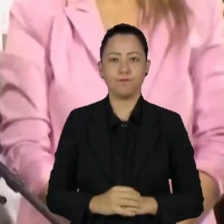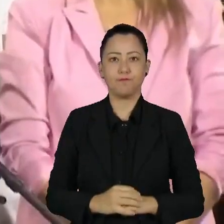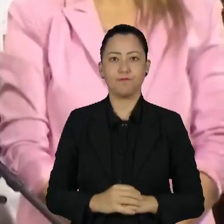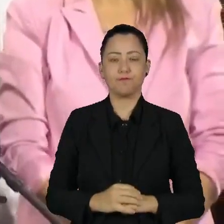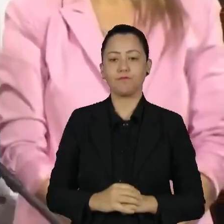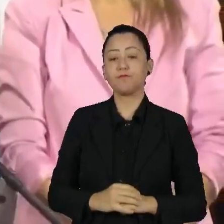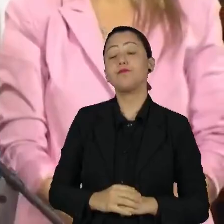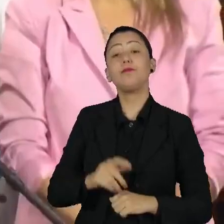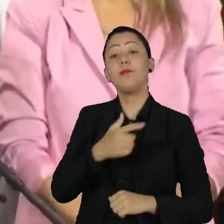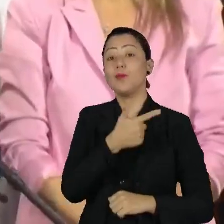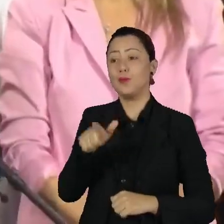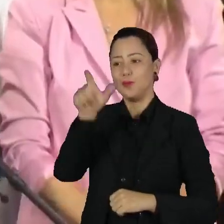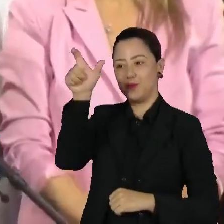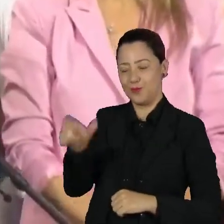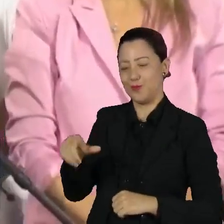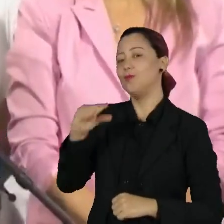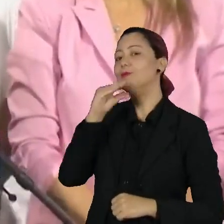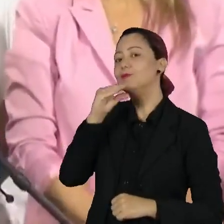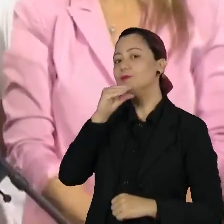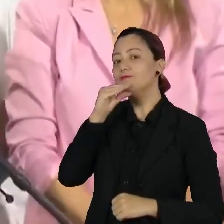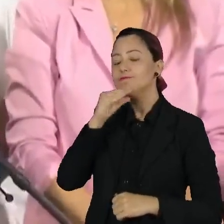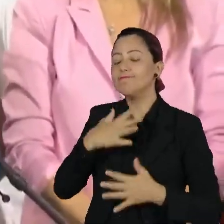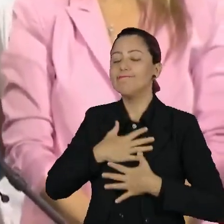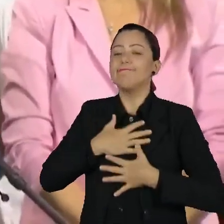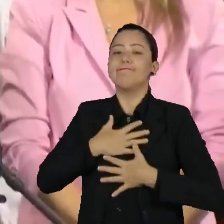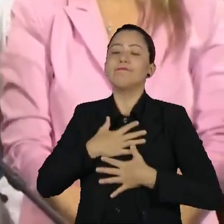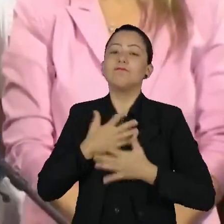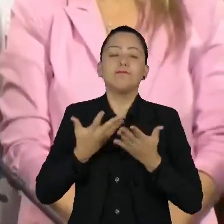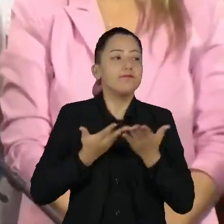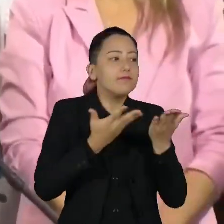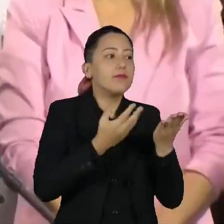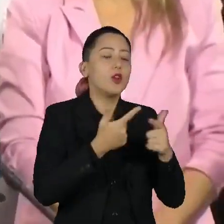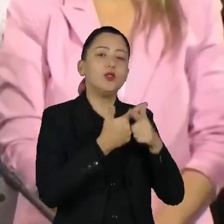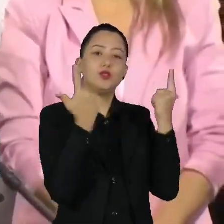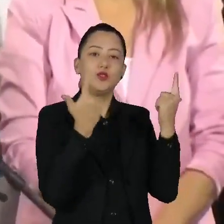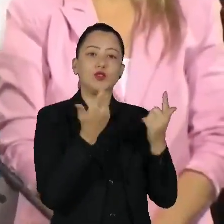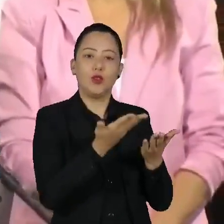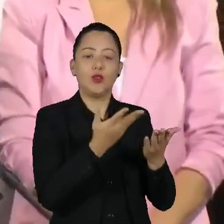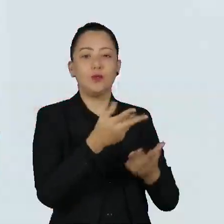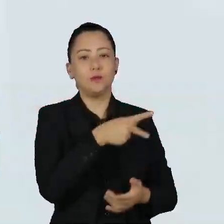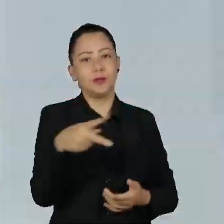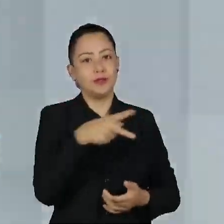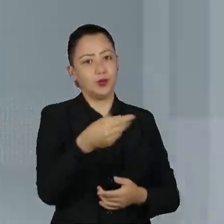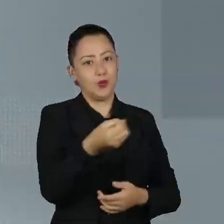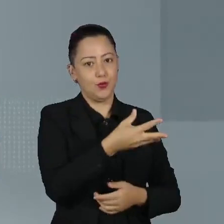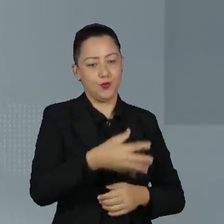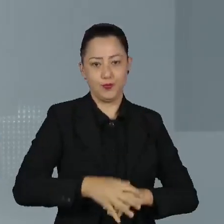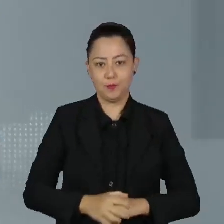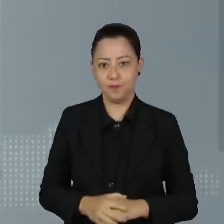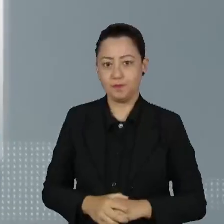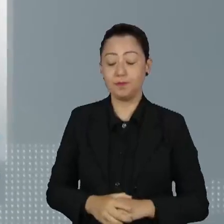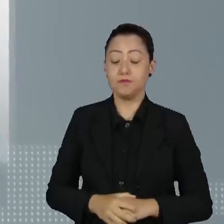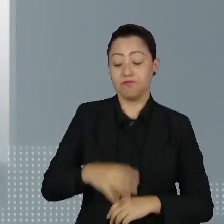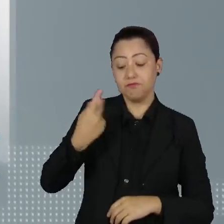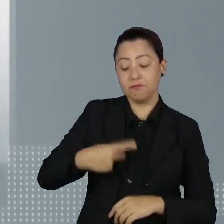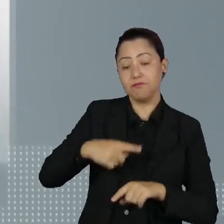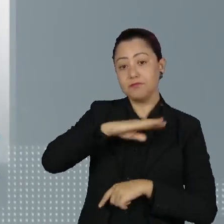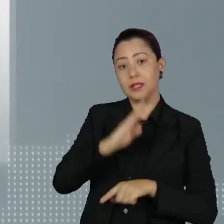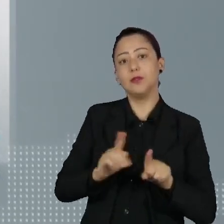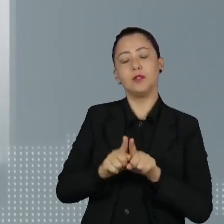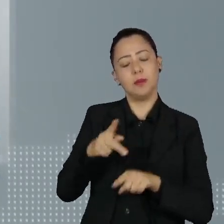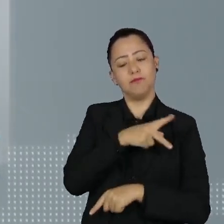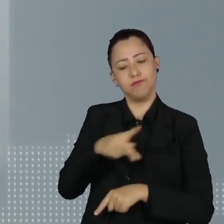população desejou sorte para o novo presidente o presidente Lula logo